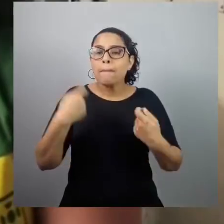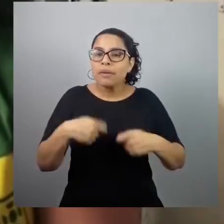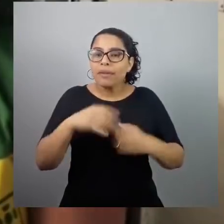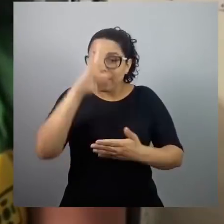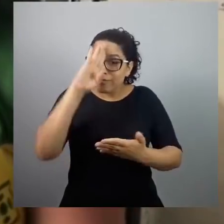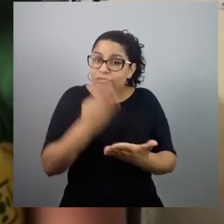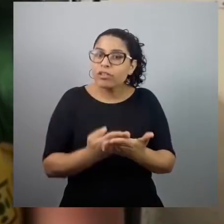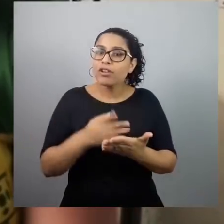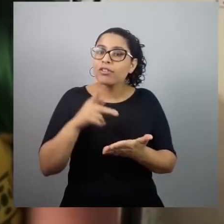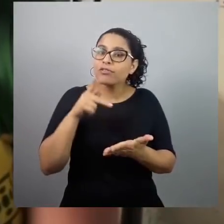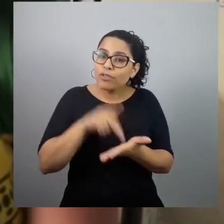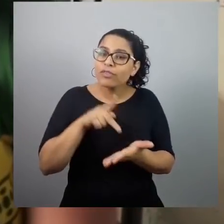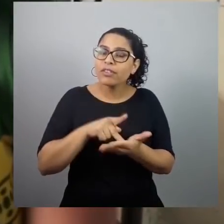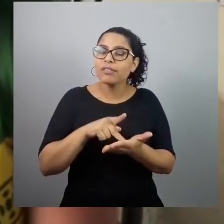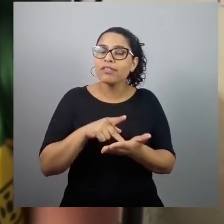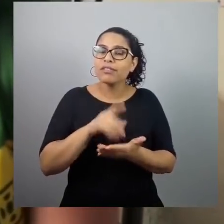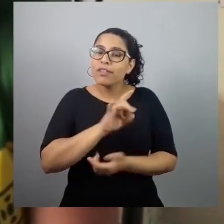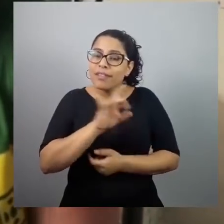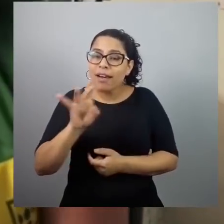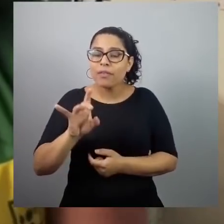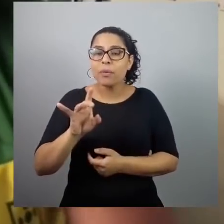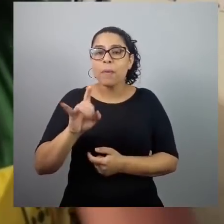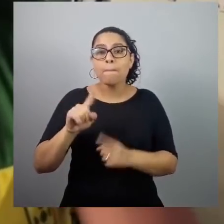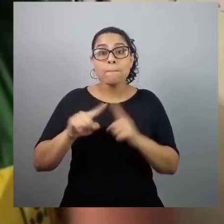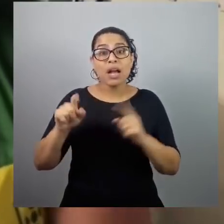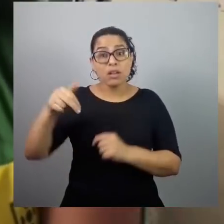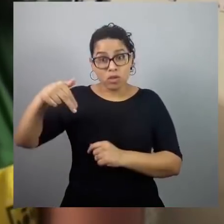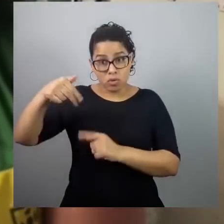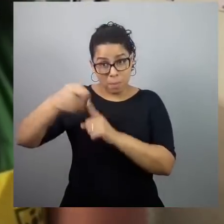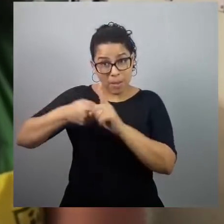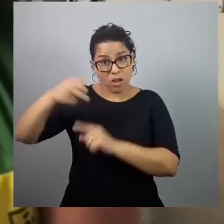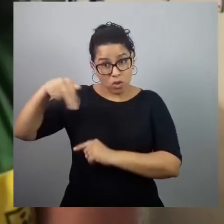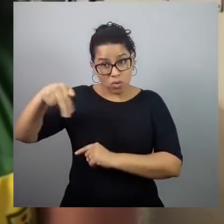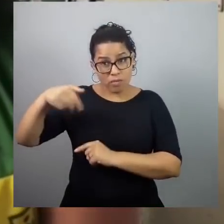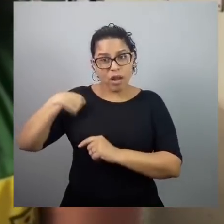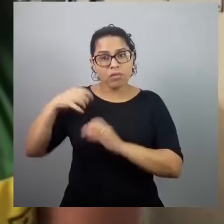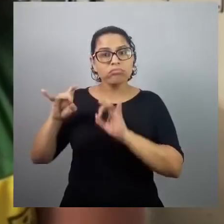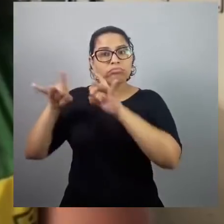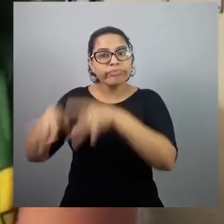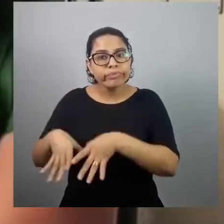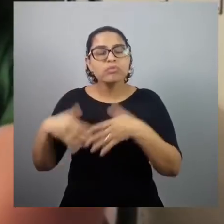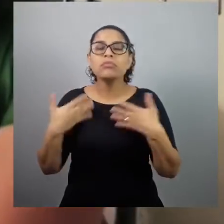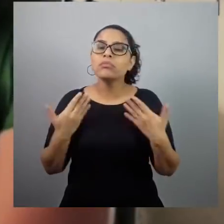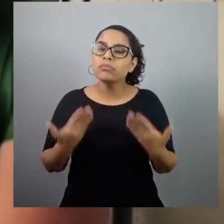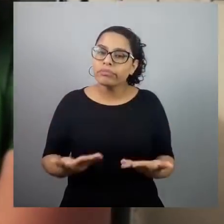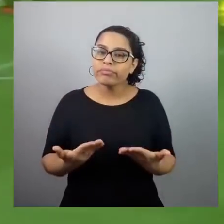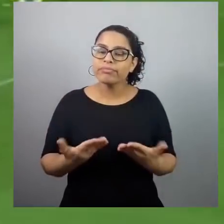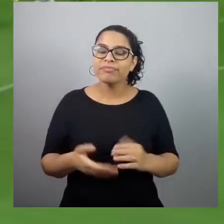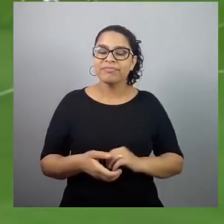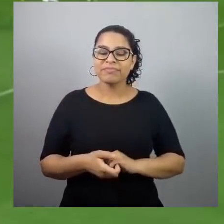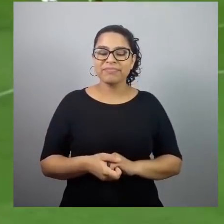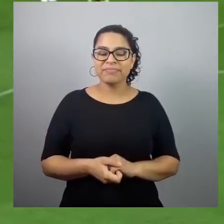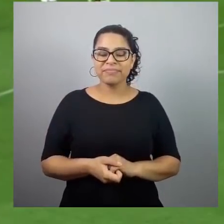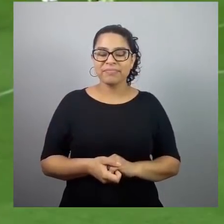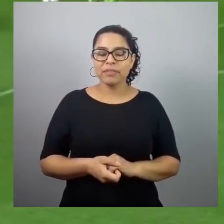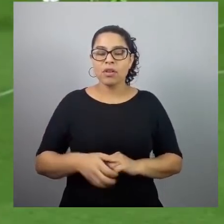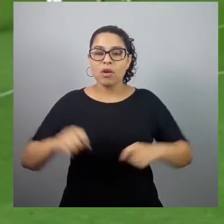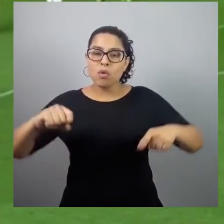eu tivesse desistido lá em novembro, eu não teria vivido tudo maravilhoso que eu vivi pós narração da Inconfidência, sabe?